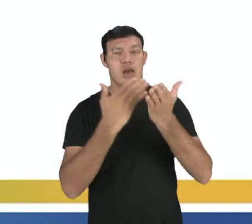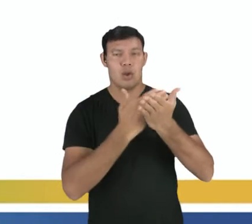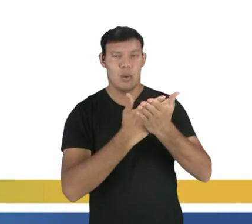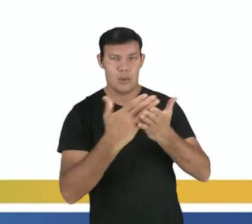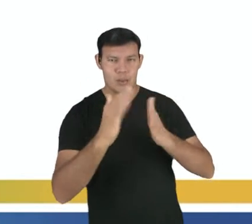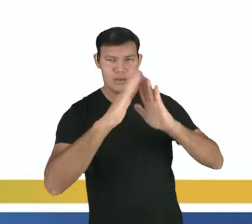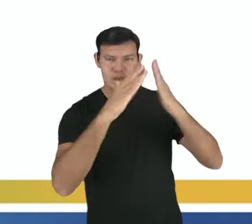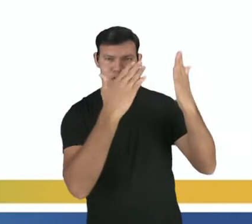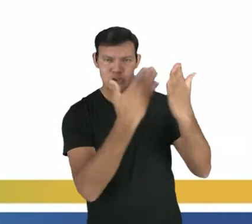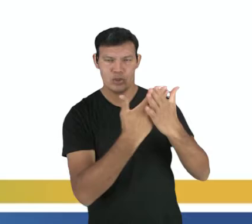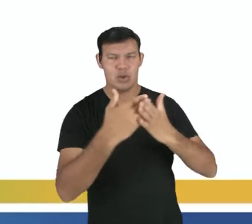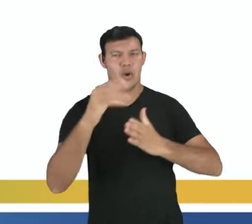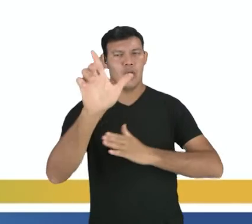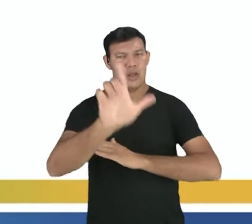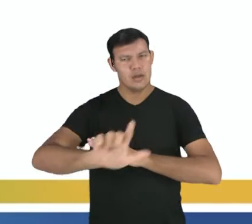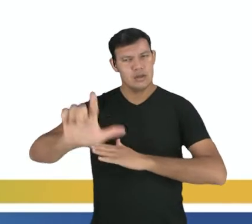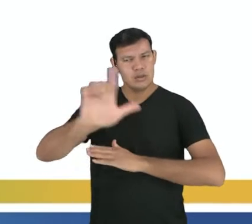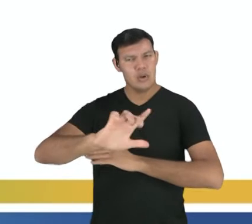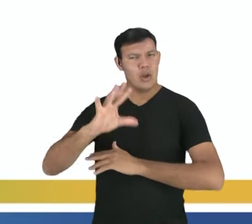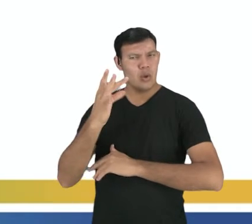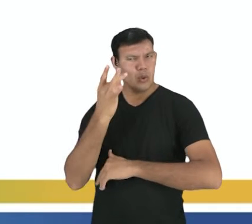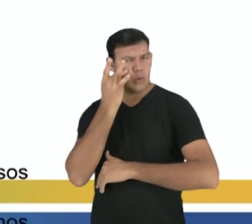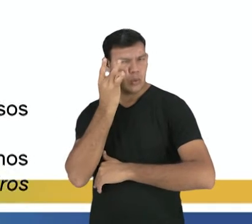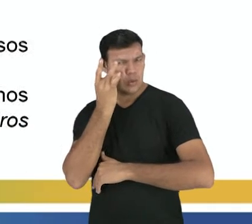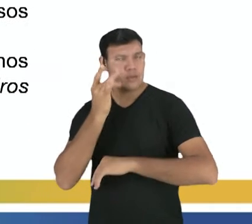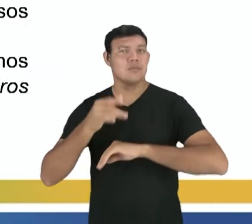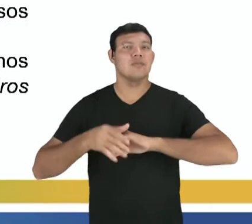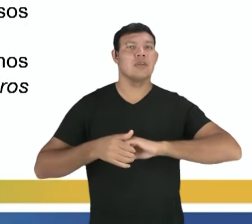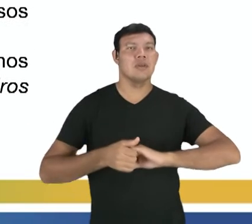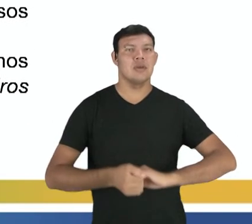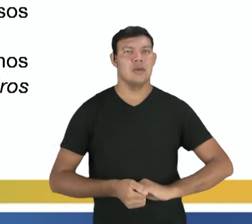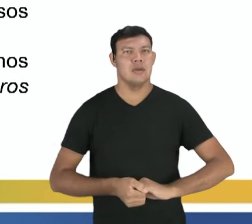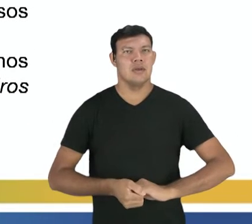escola chamada realismo, tá? Escola realista ali em si.